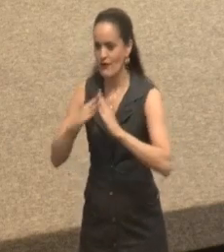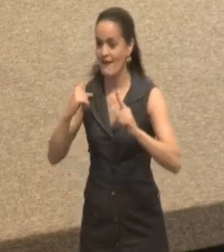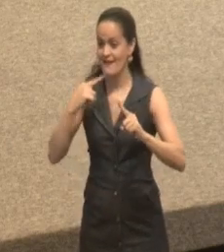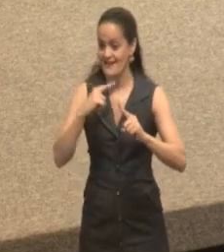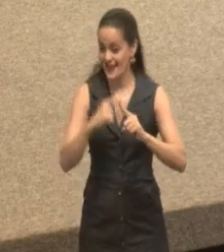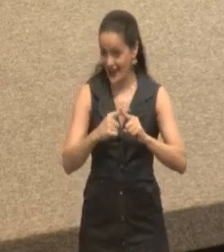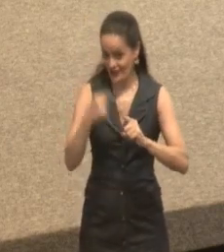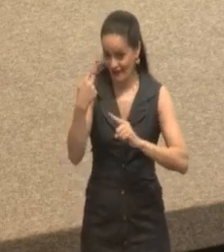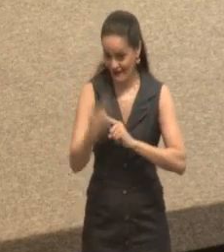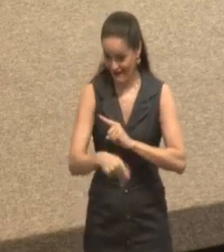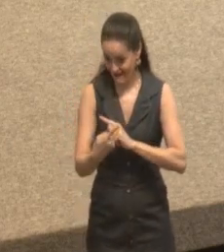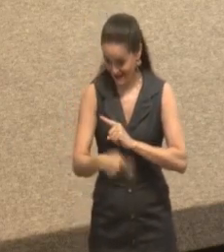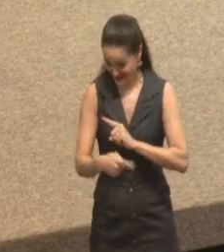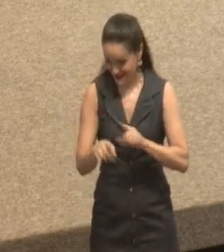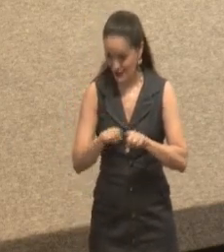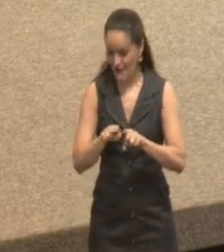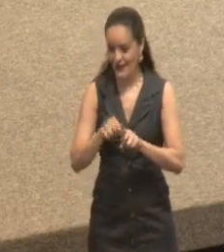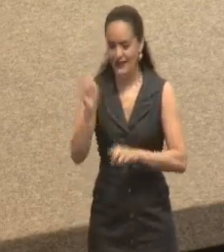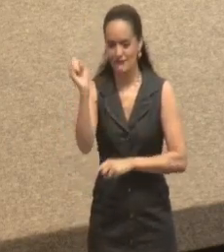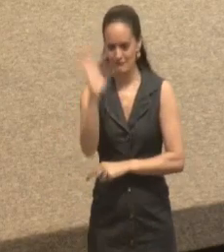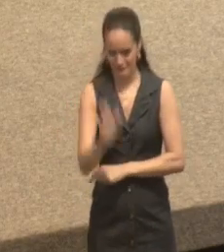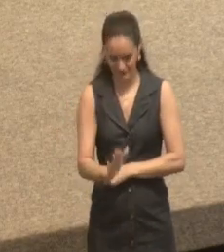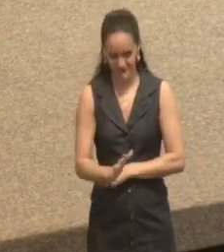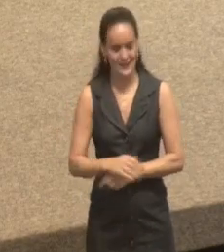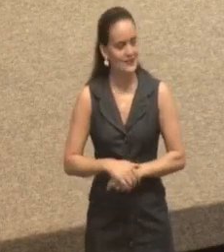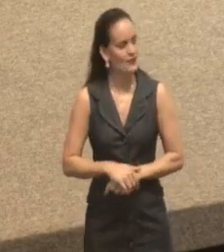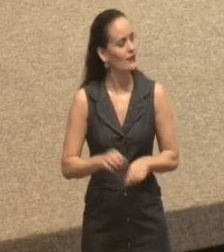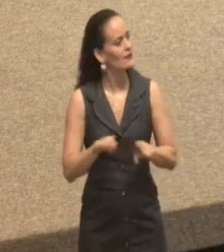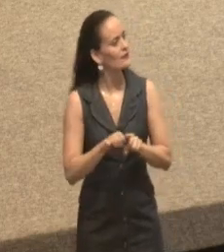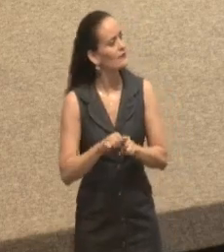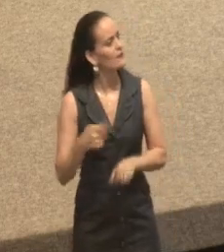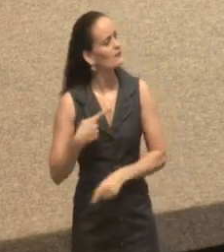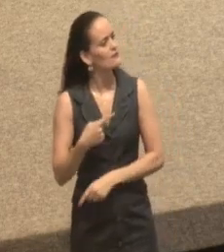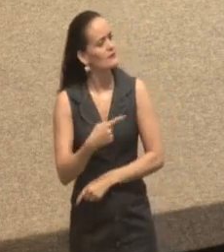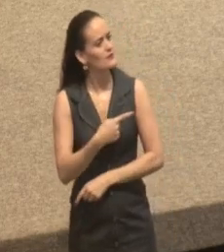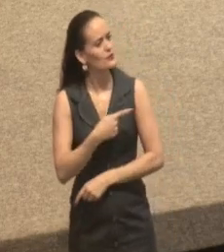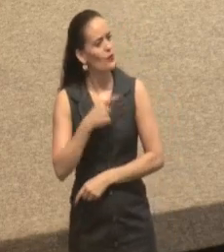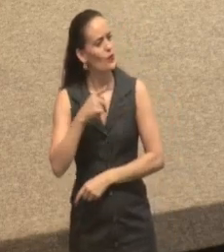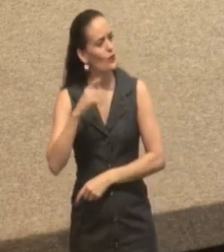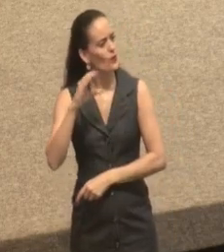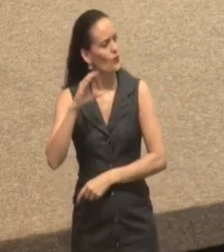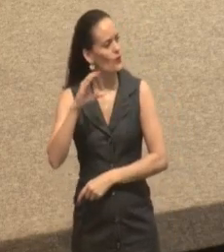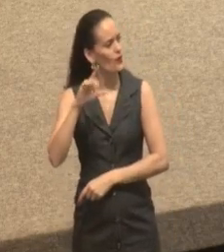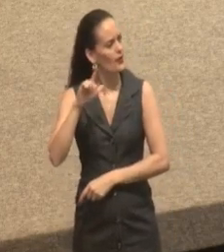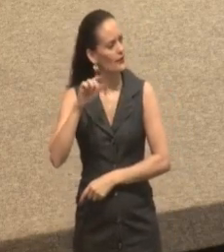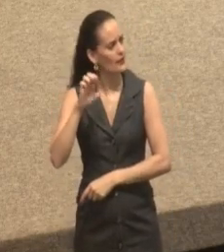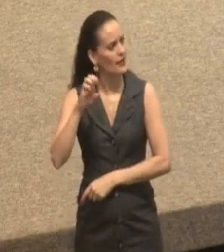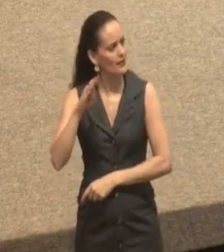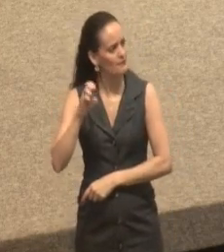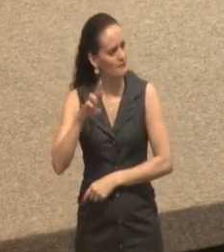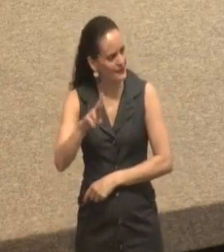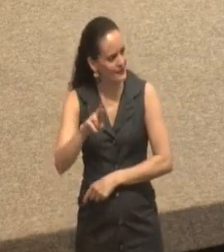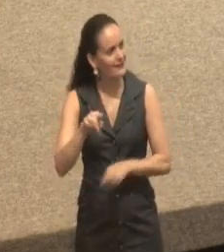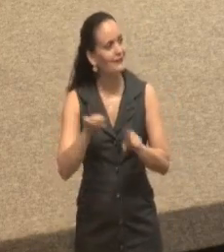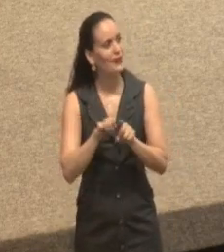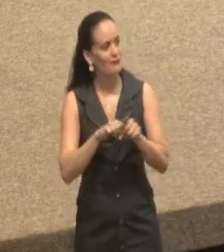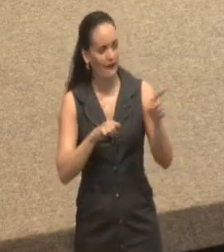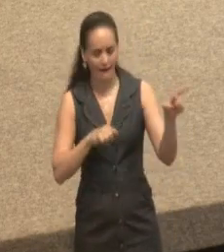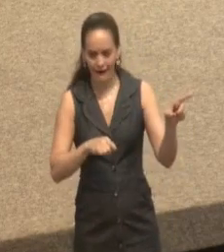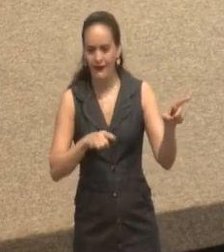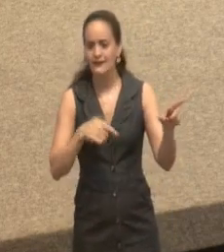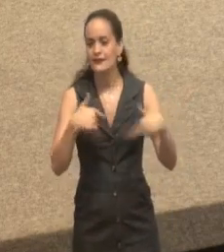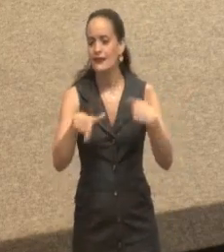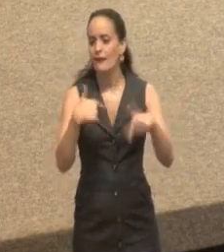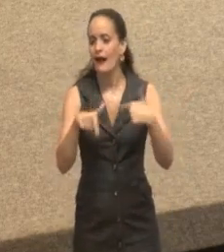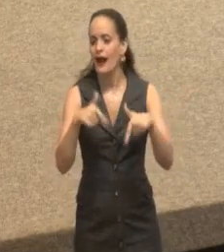e a Junta de Missões Nacionais também. Está conosco também o pastor Kleber e a irmã Júnia, nossos missionários no Vale do Amanhecer, com sua